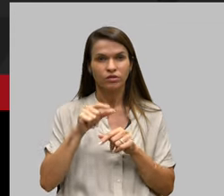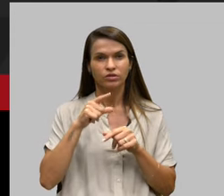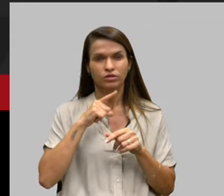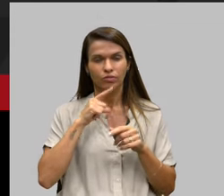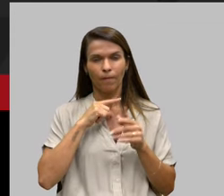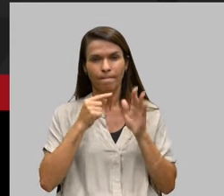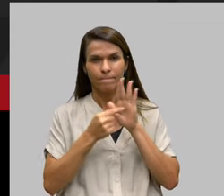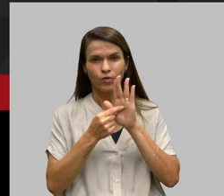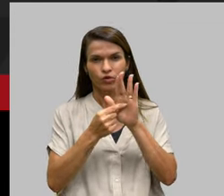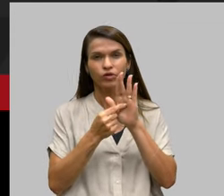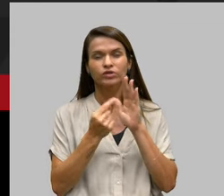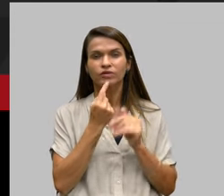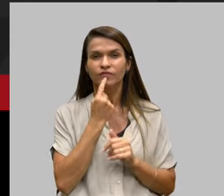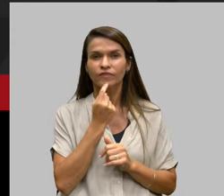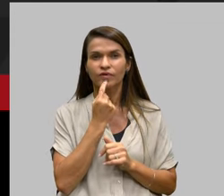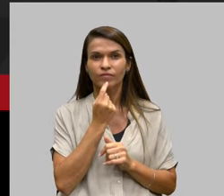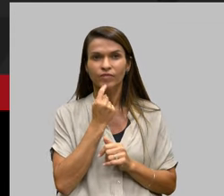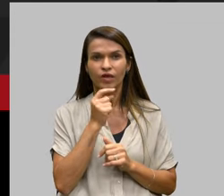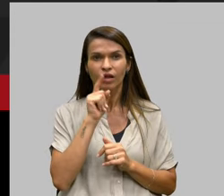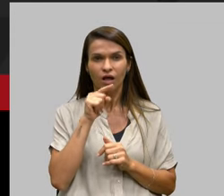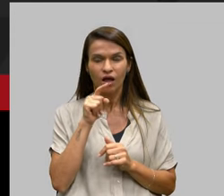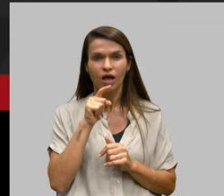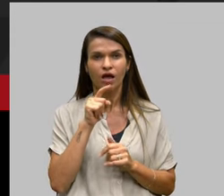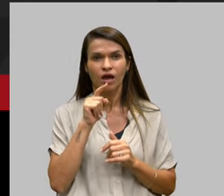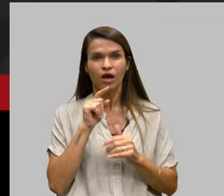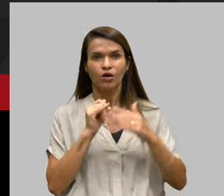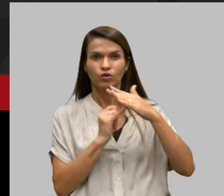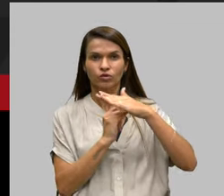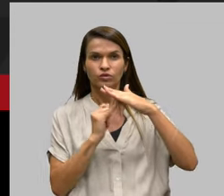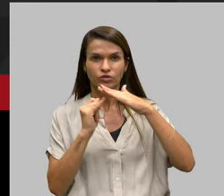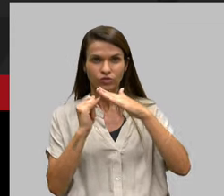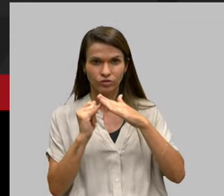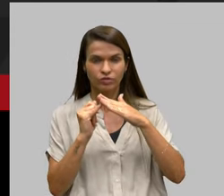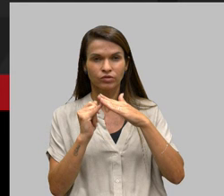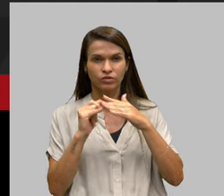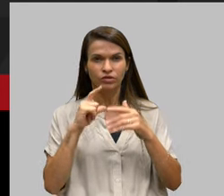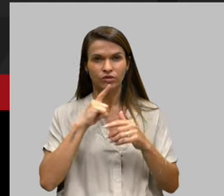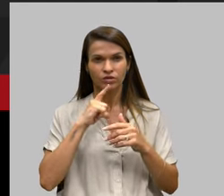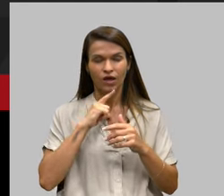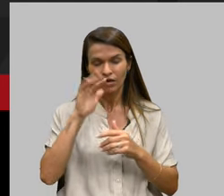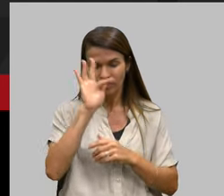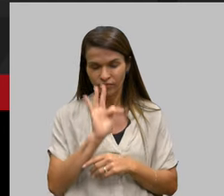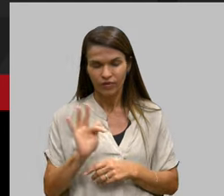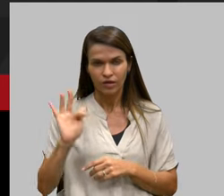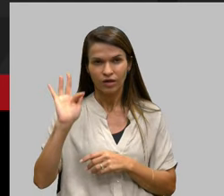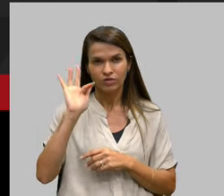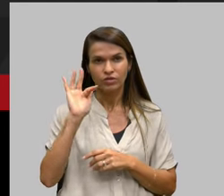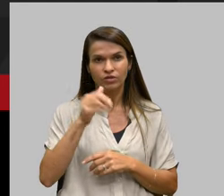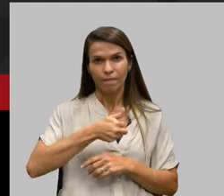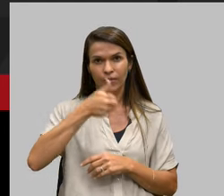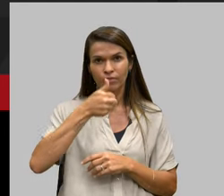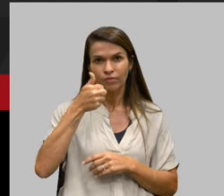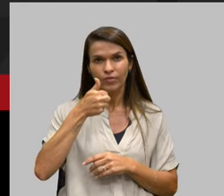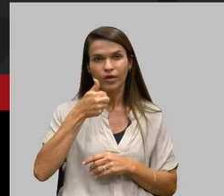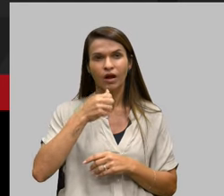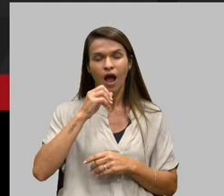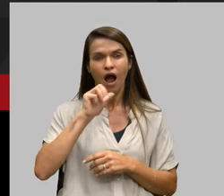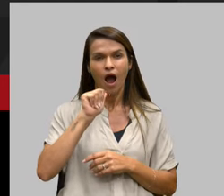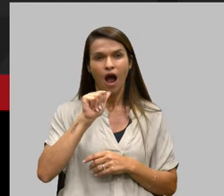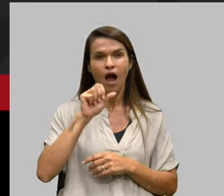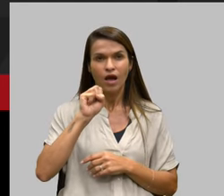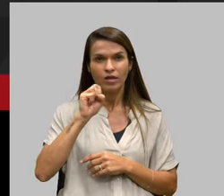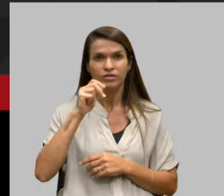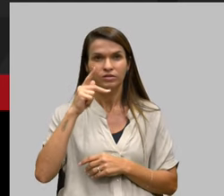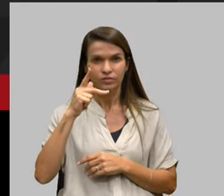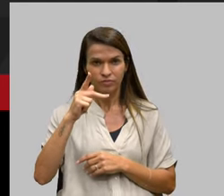aí em vermelhinho são as entidades dos entes instituídas pelos entes federativos Então a primeira ali ó a SP pré com